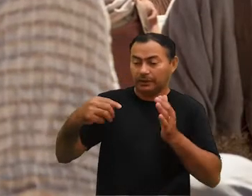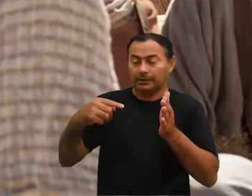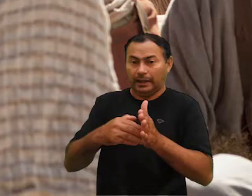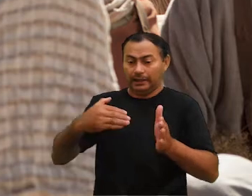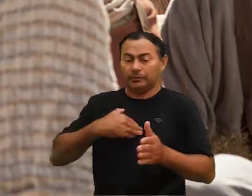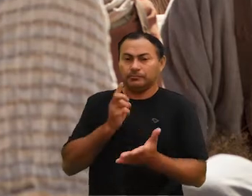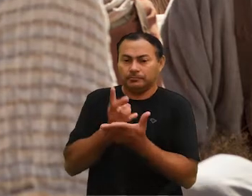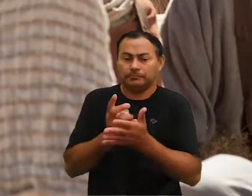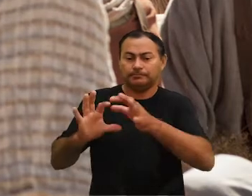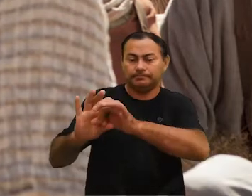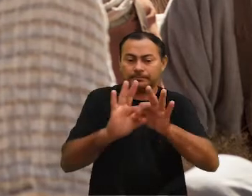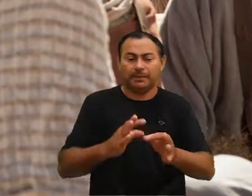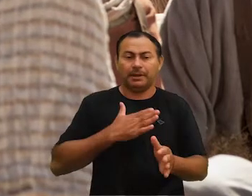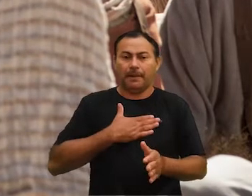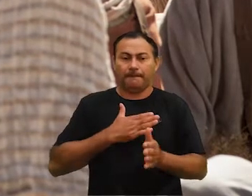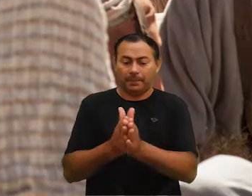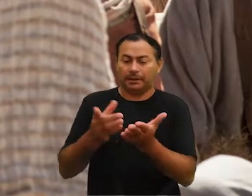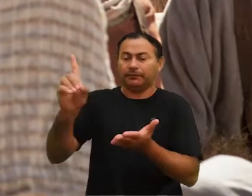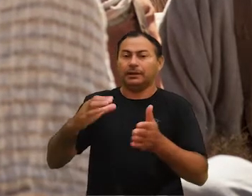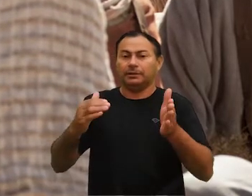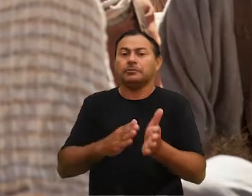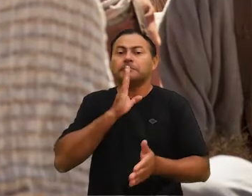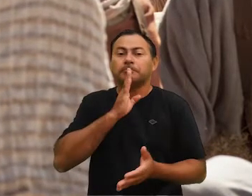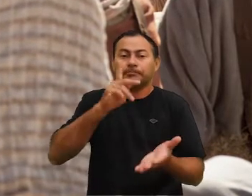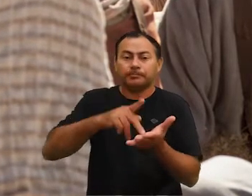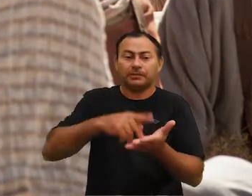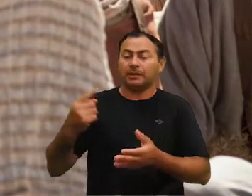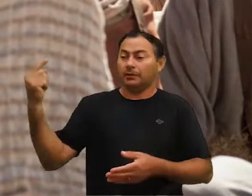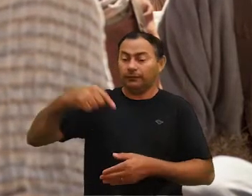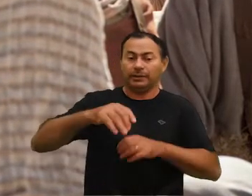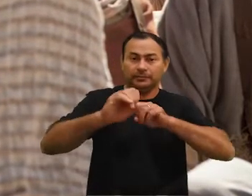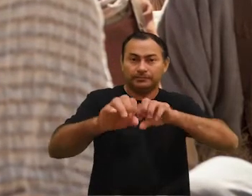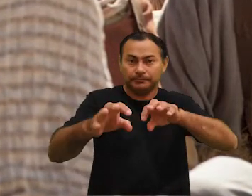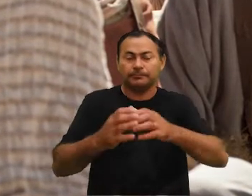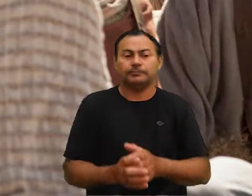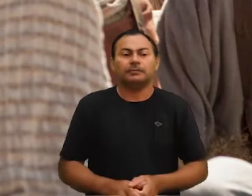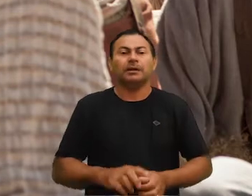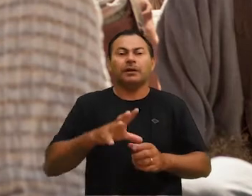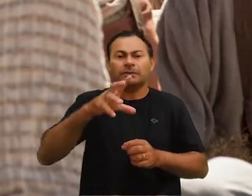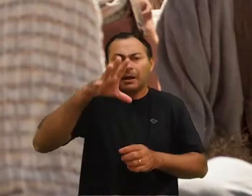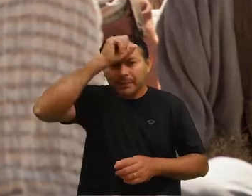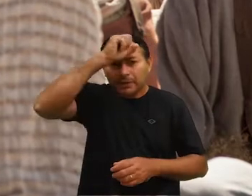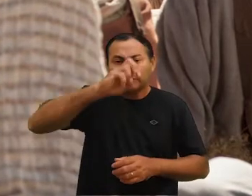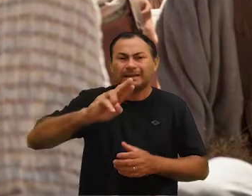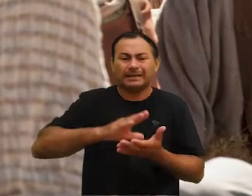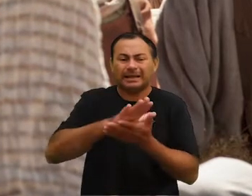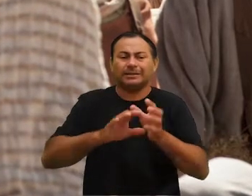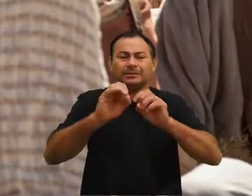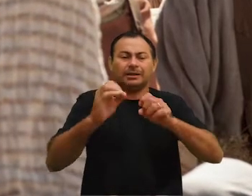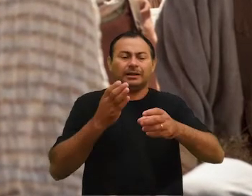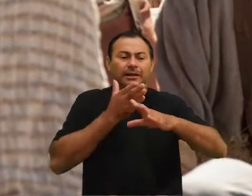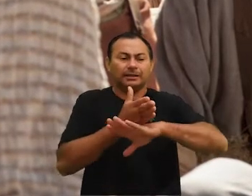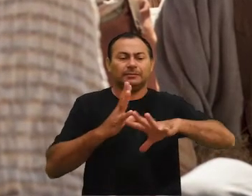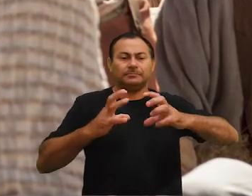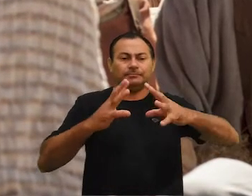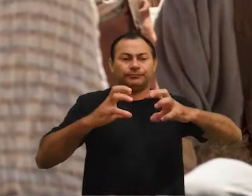até mim e permanecerem nas minhas palavras até conhecerem a verdade que eu vim ensinar, descobrirão que nada do que ensino